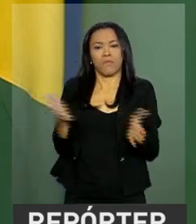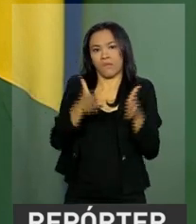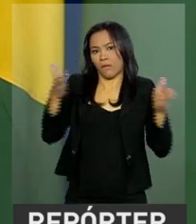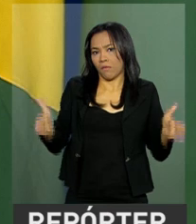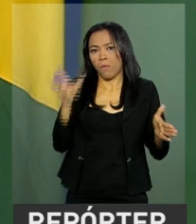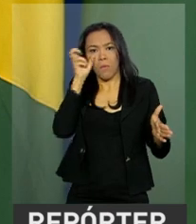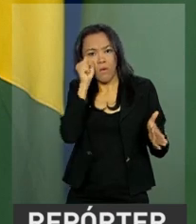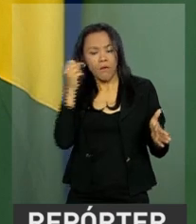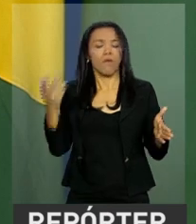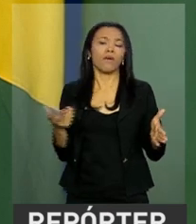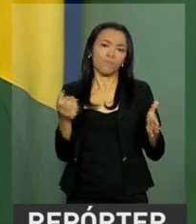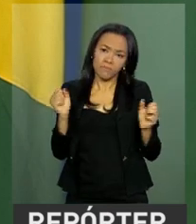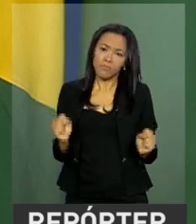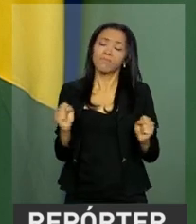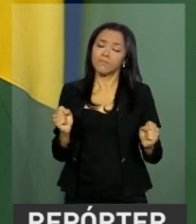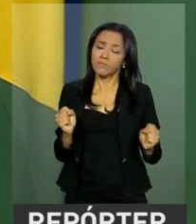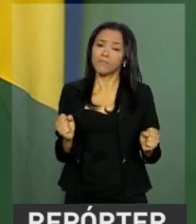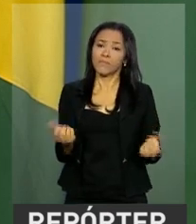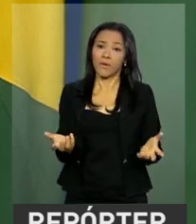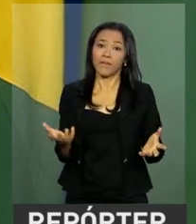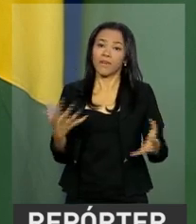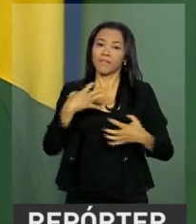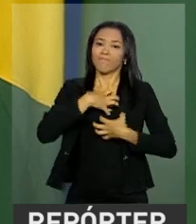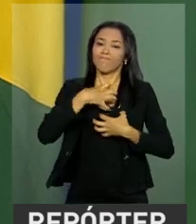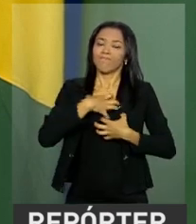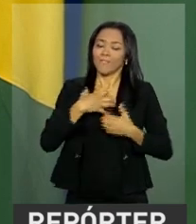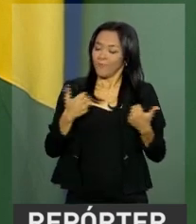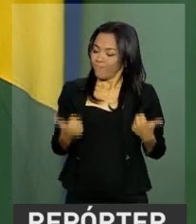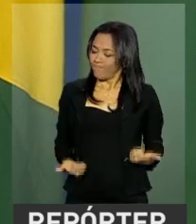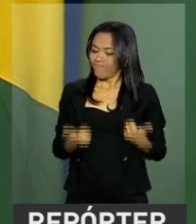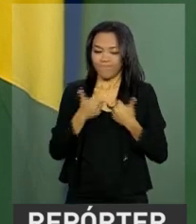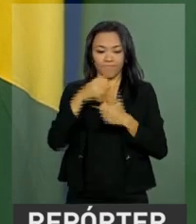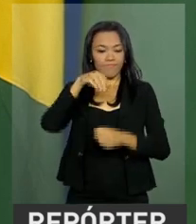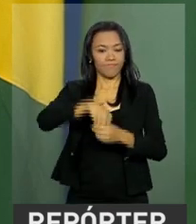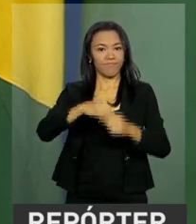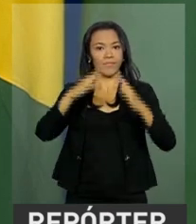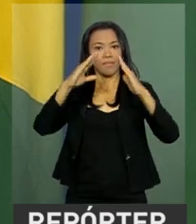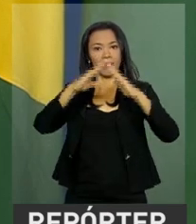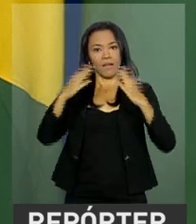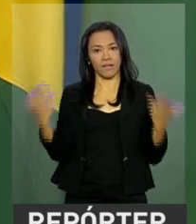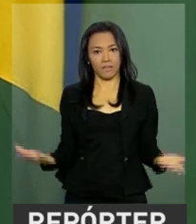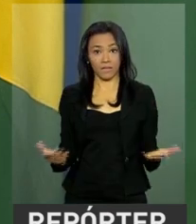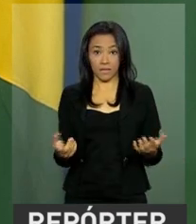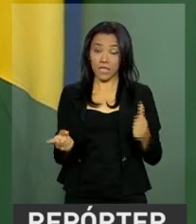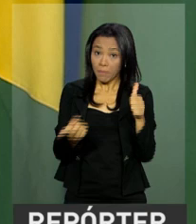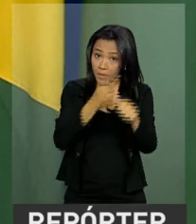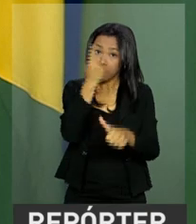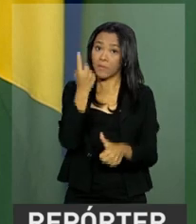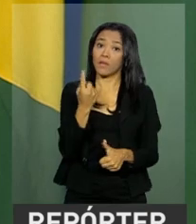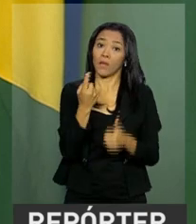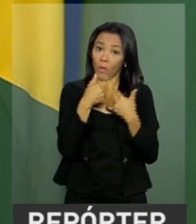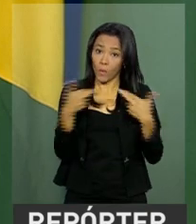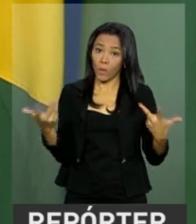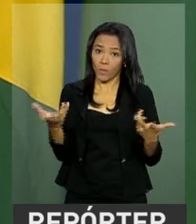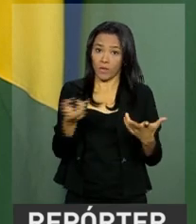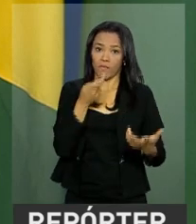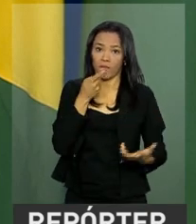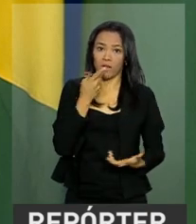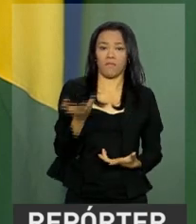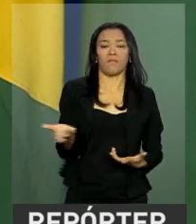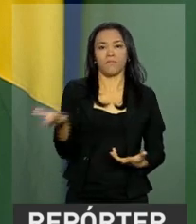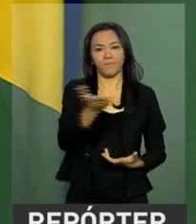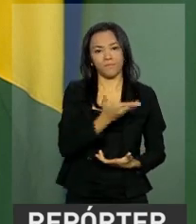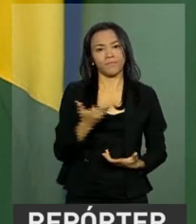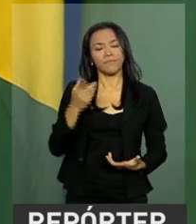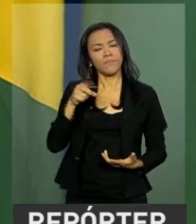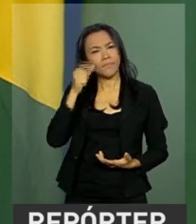Marconi, vai sentir-se em condições mais dignas de vida. E a primeira coisa que eu quero registrar é